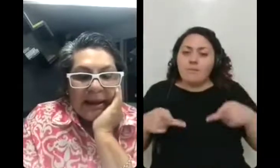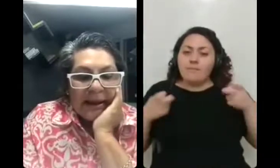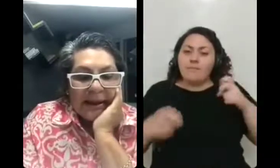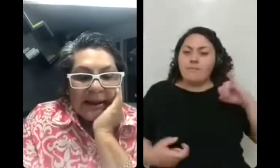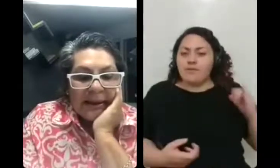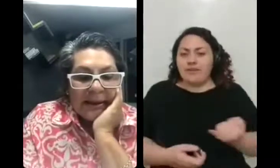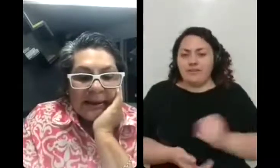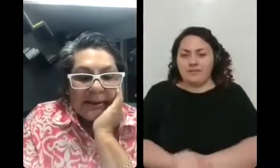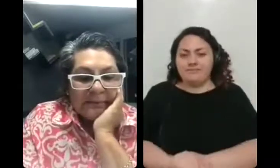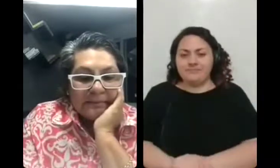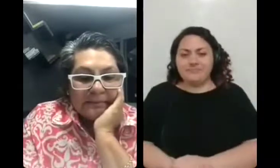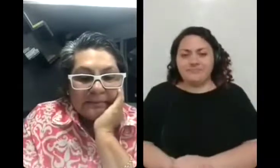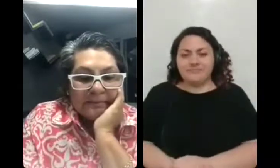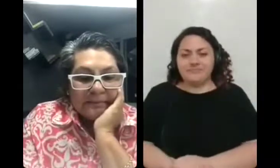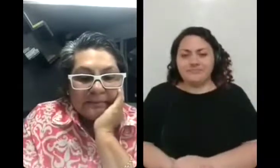E